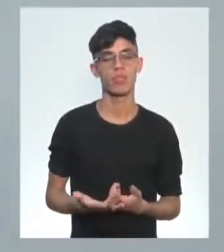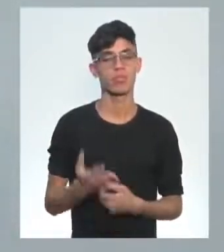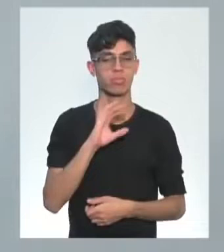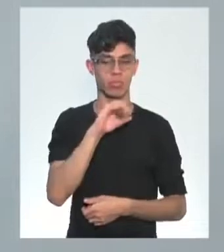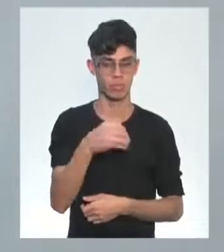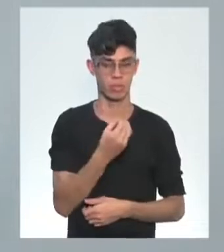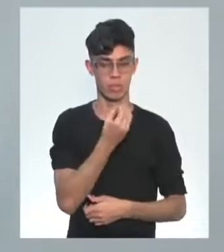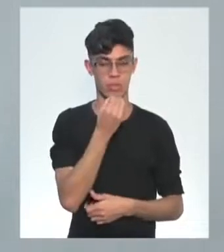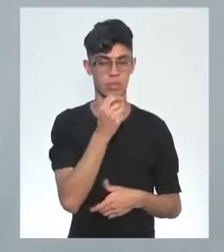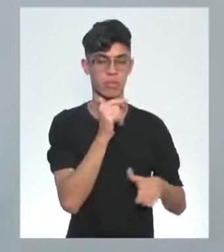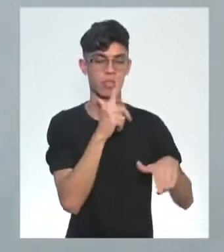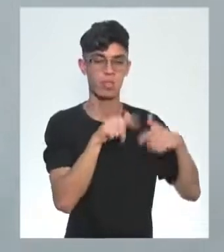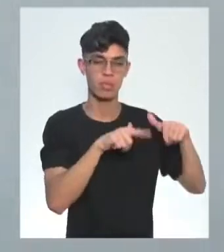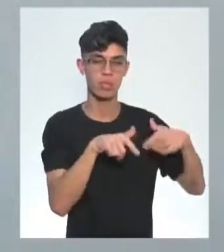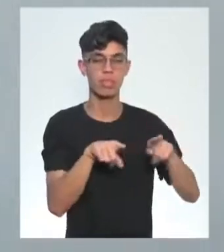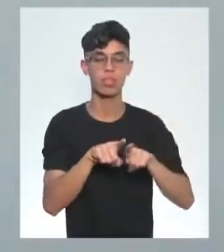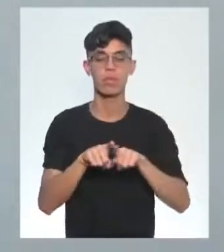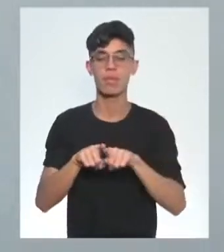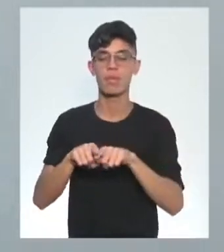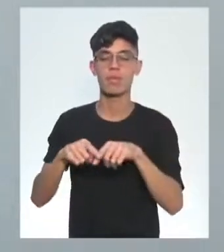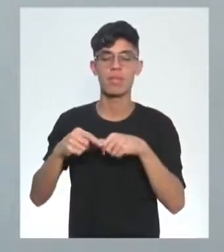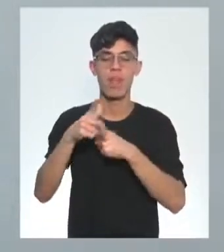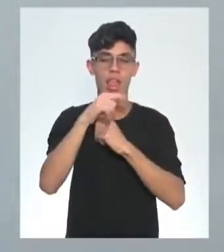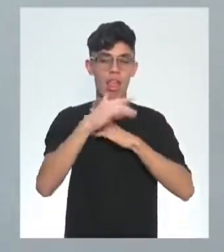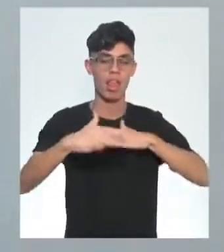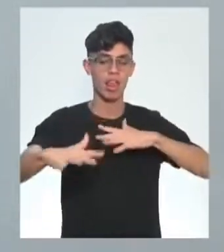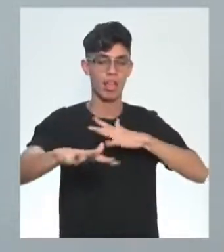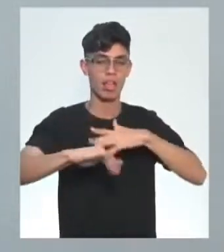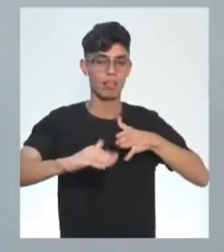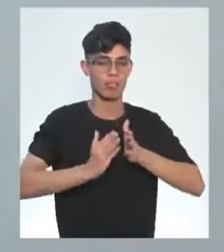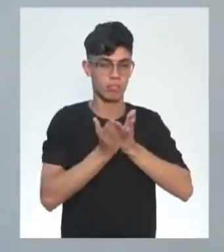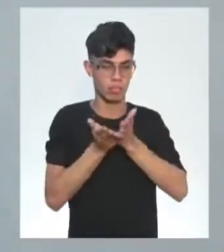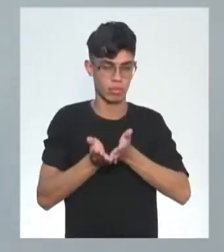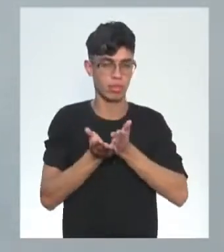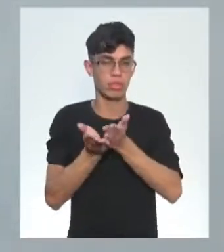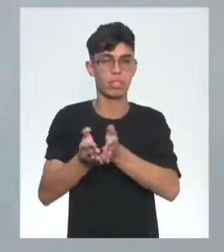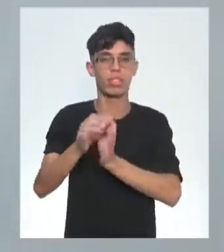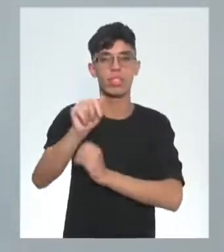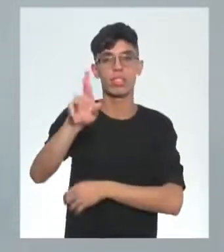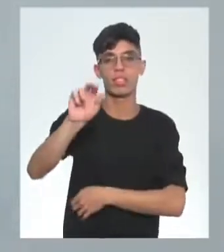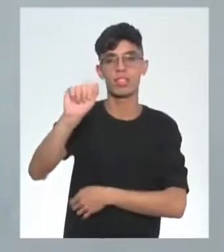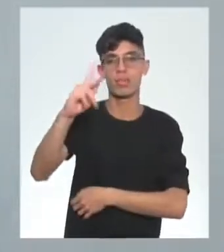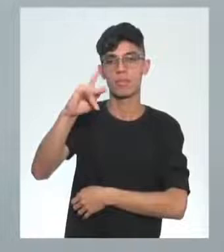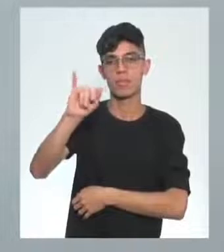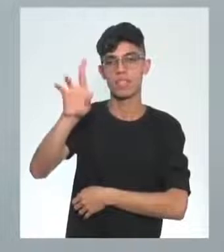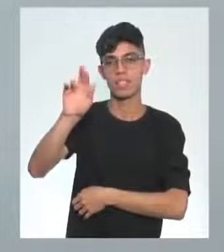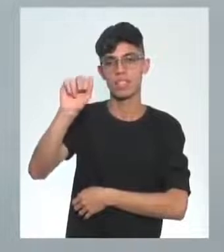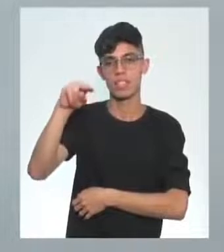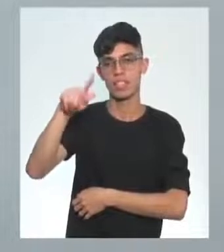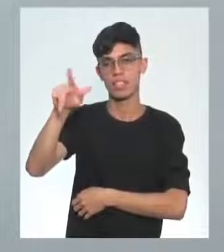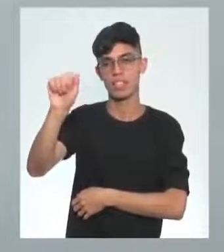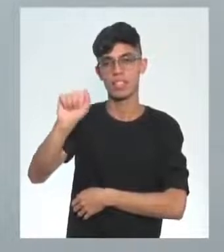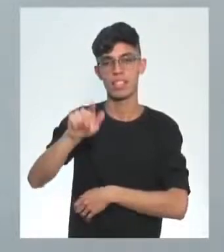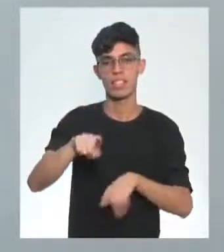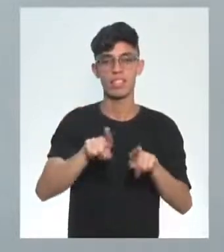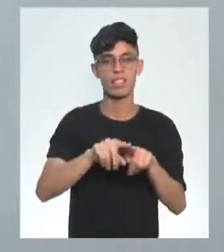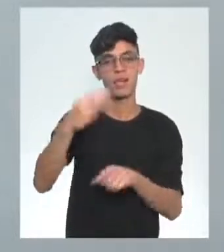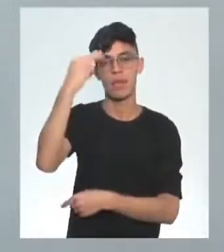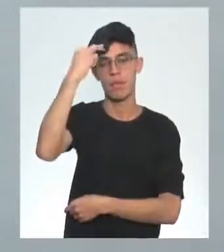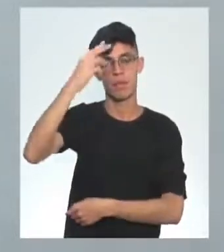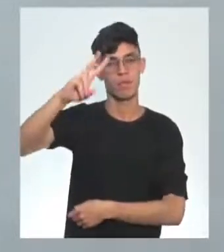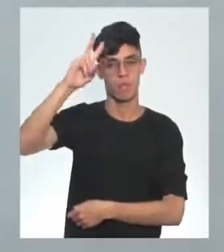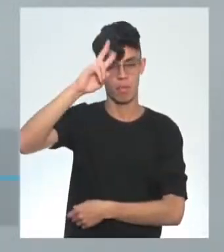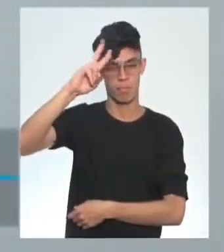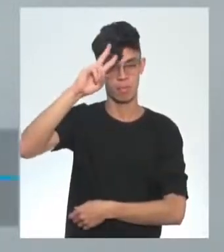a represa de Guarapiranga com seus barcos no final de semana, nosso lugar, memórias,